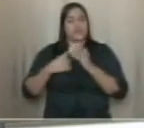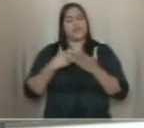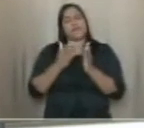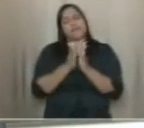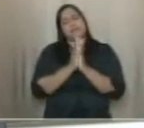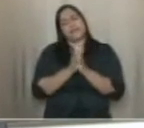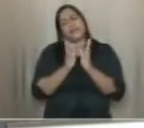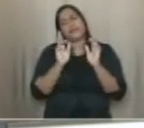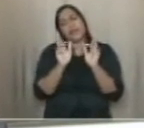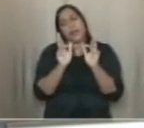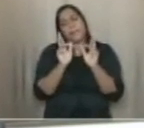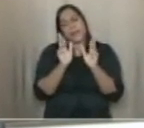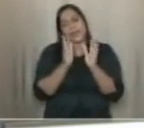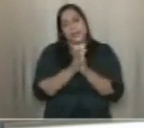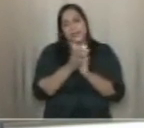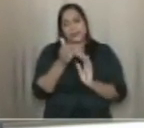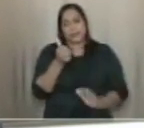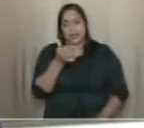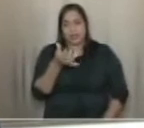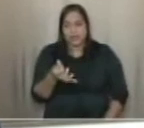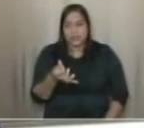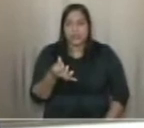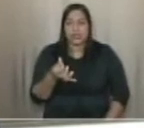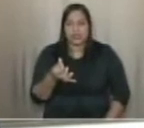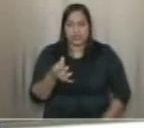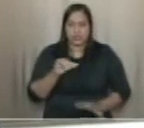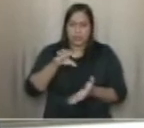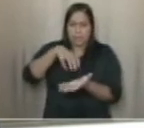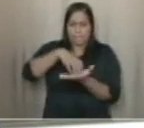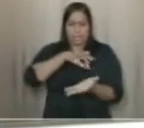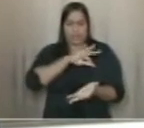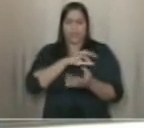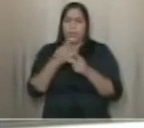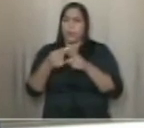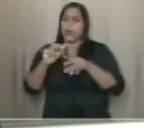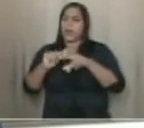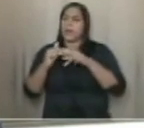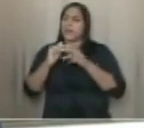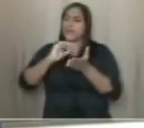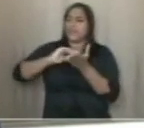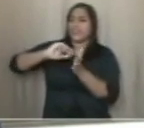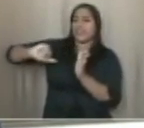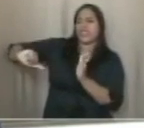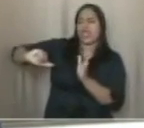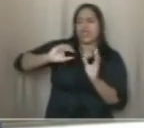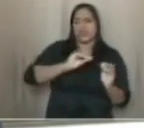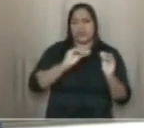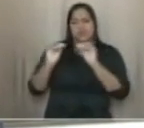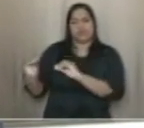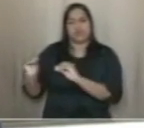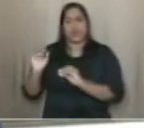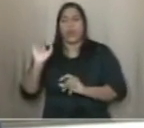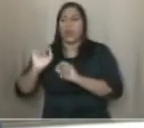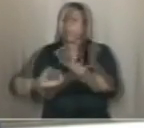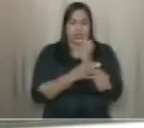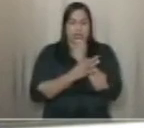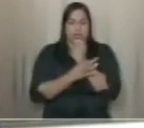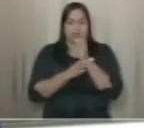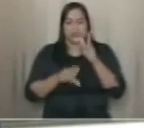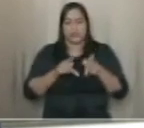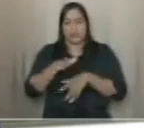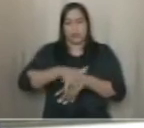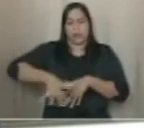fazer esse apelo ao 16º Batalhão porque foi retirado Esse posto e o que é que vai ser feito ali aquele posto tem que